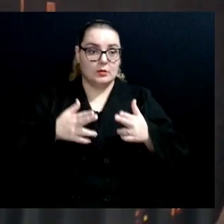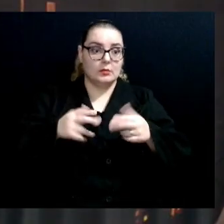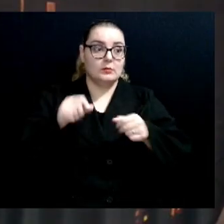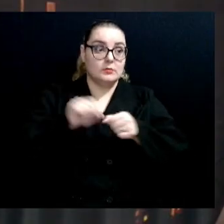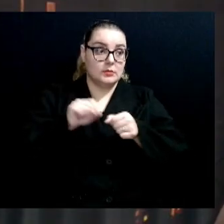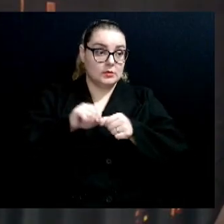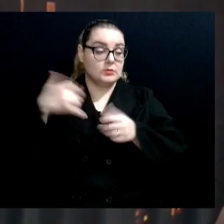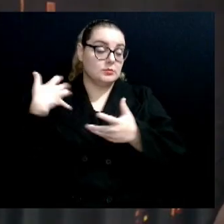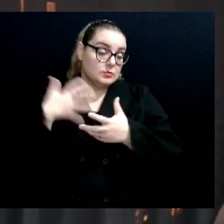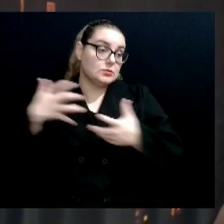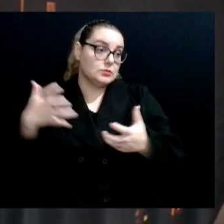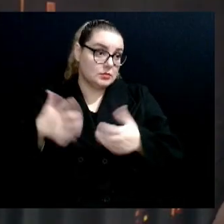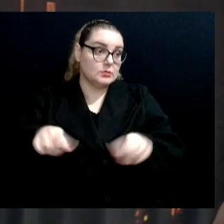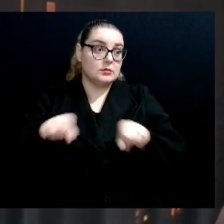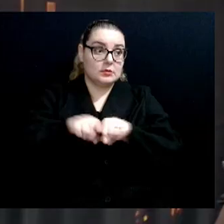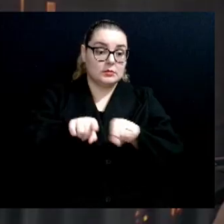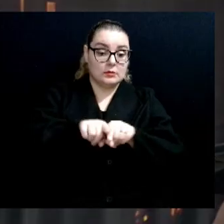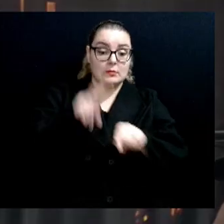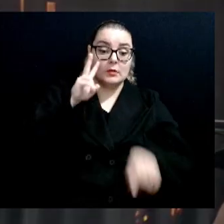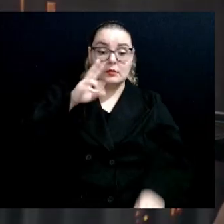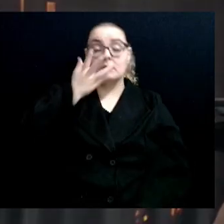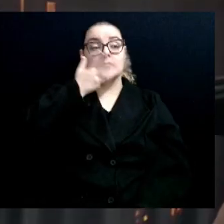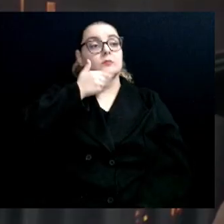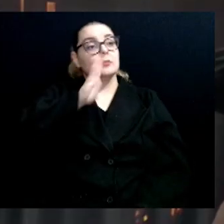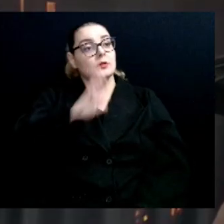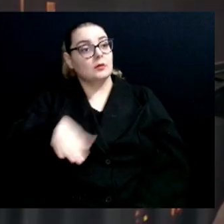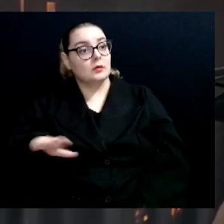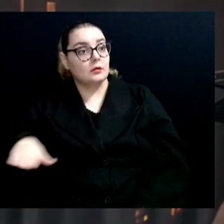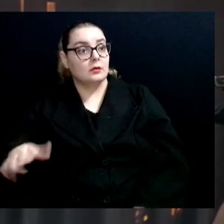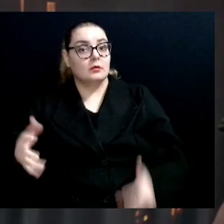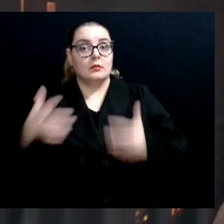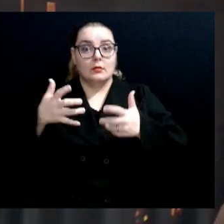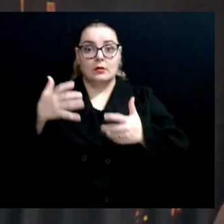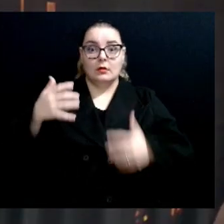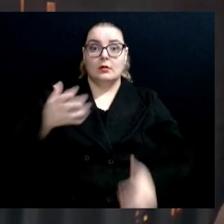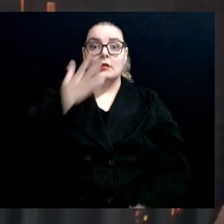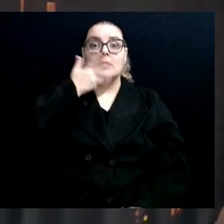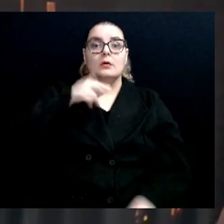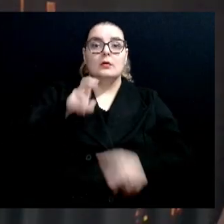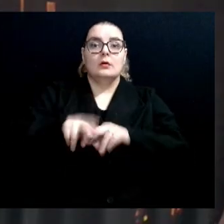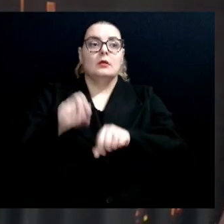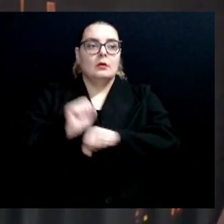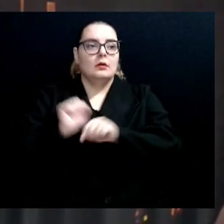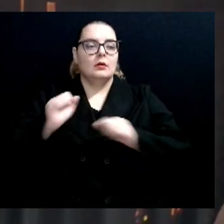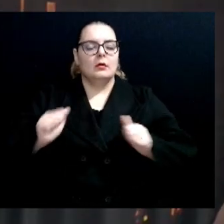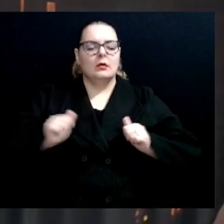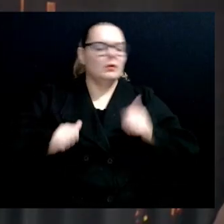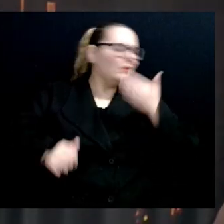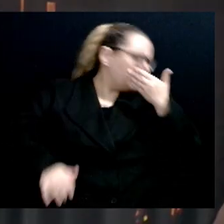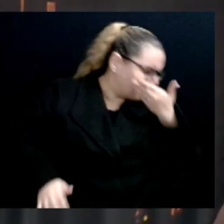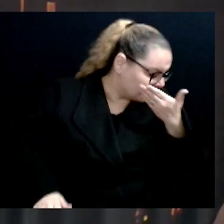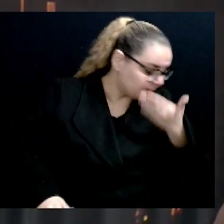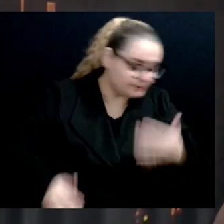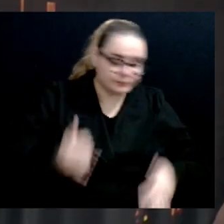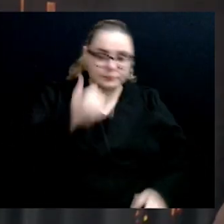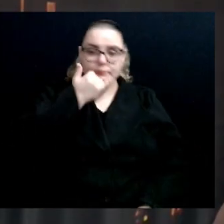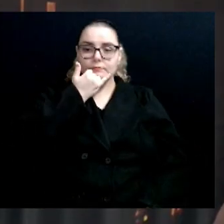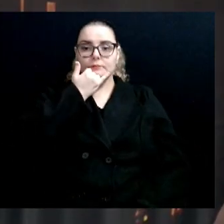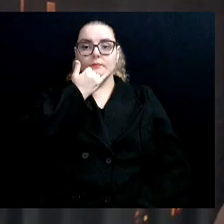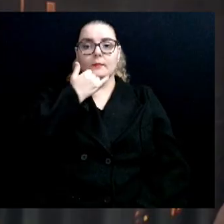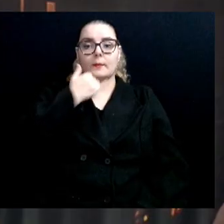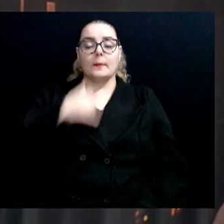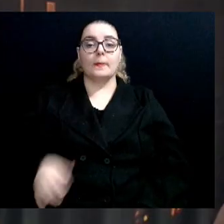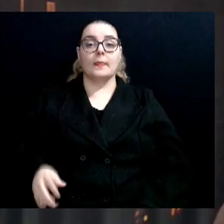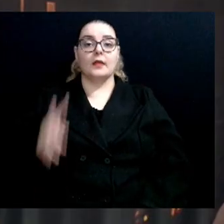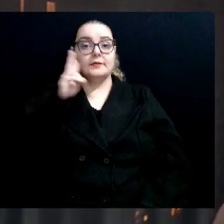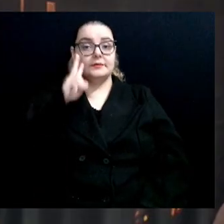vê com as crianças. A gente quer a criança sentada, parada e quieta, a gente quer o idoso também sentado, parado e